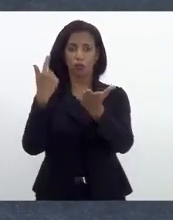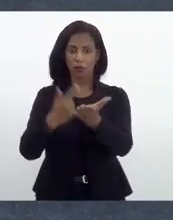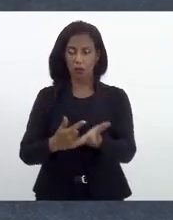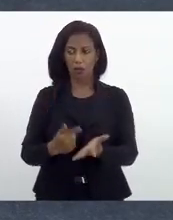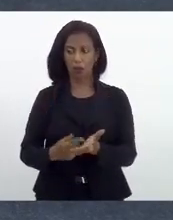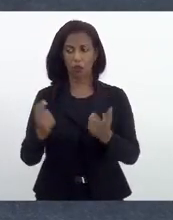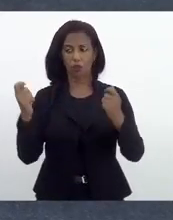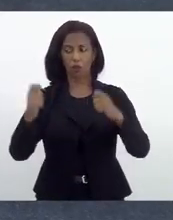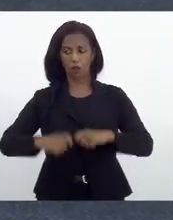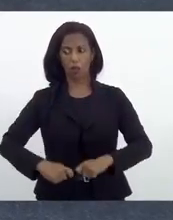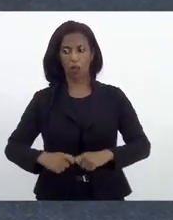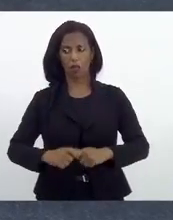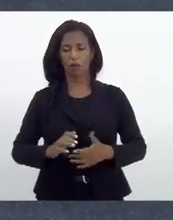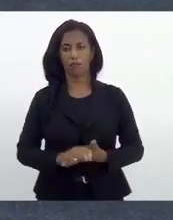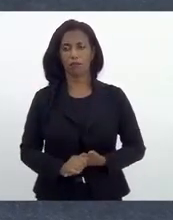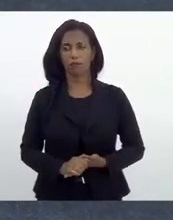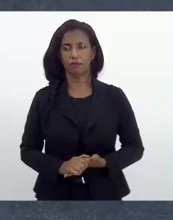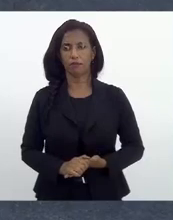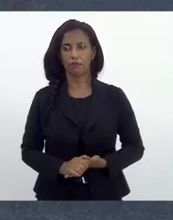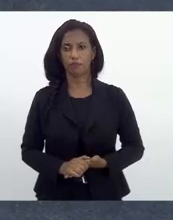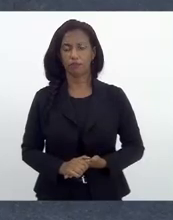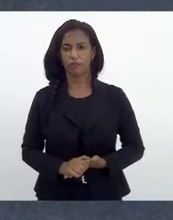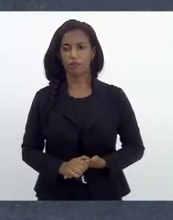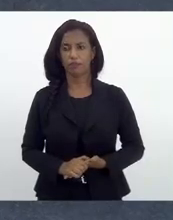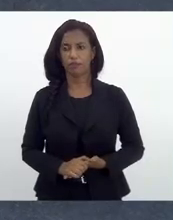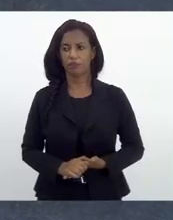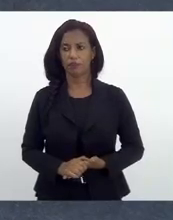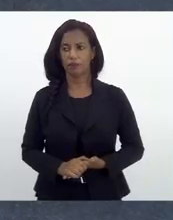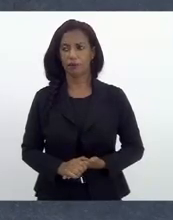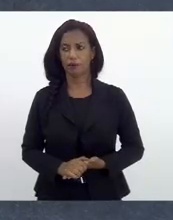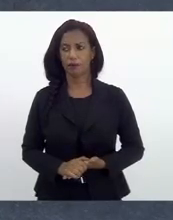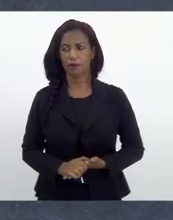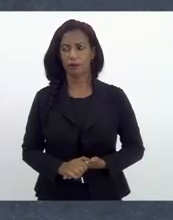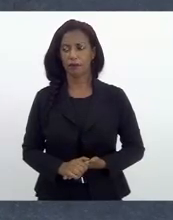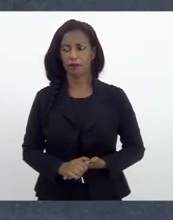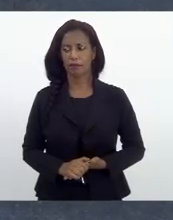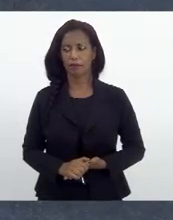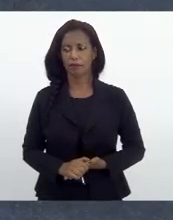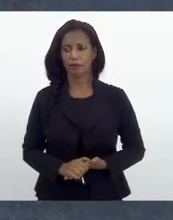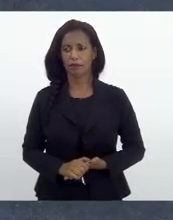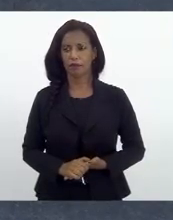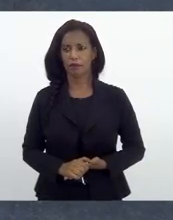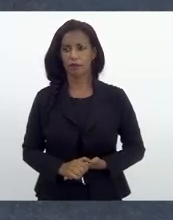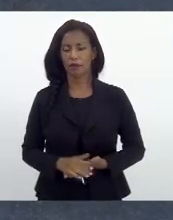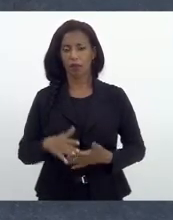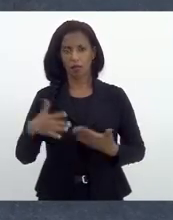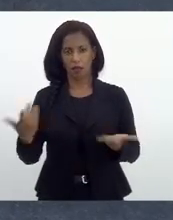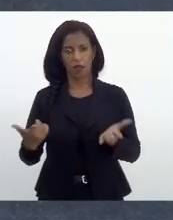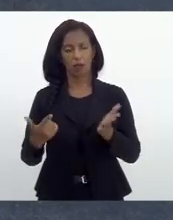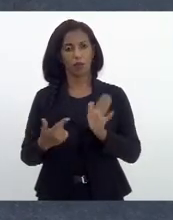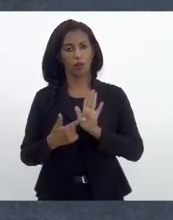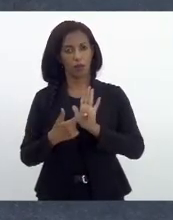possíveis para mitigar entendeu então eu quero trazer aqui um elemento importante